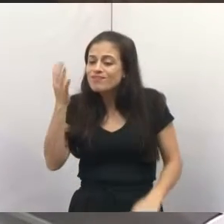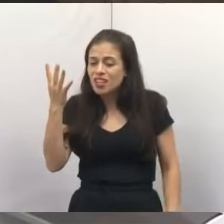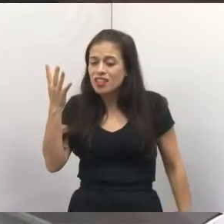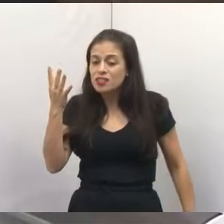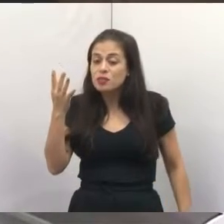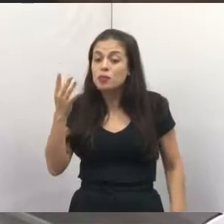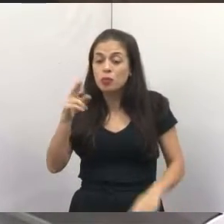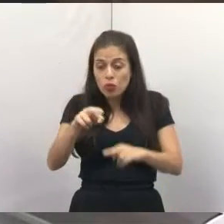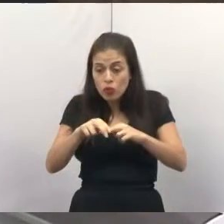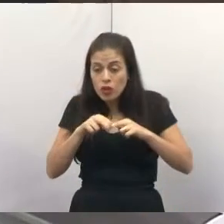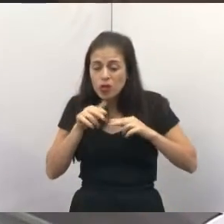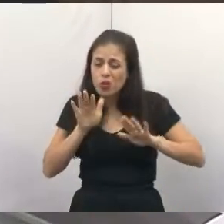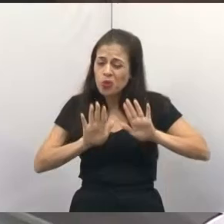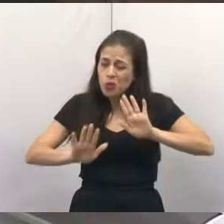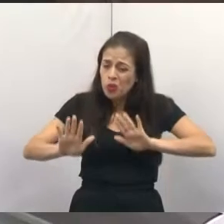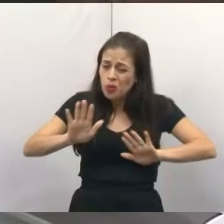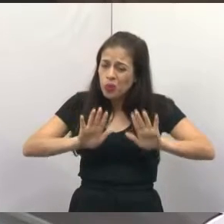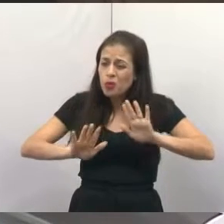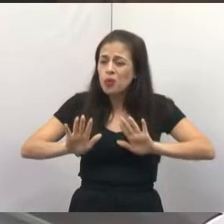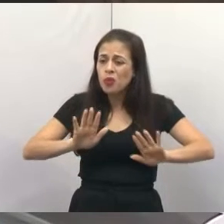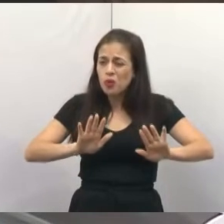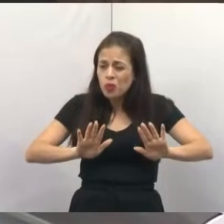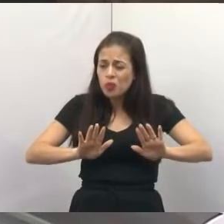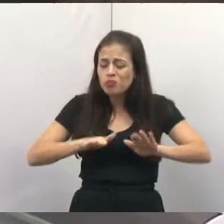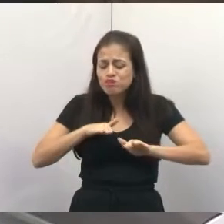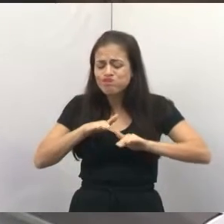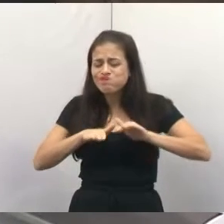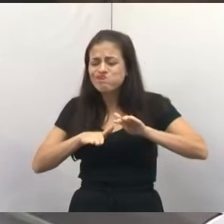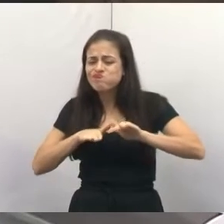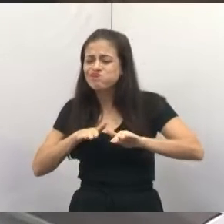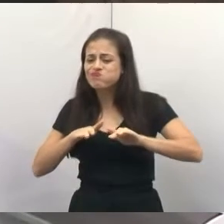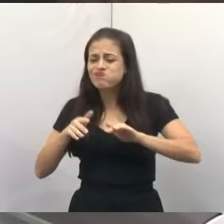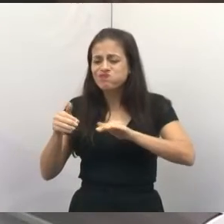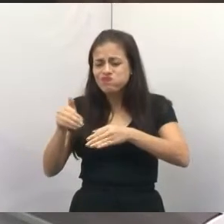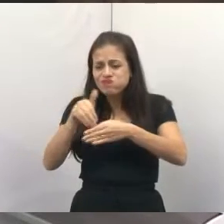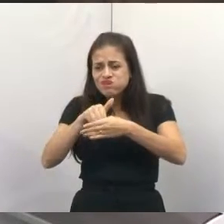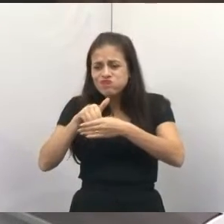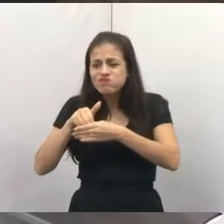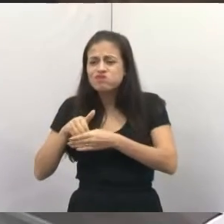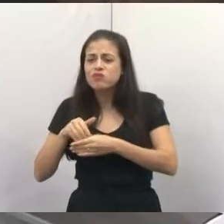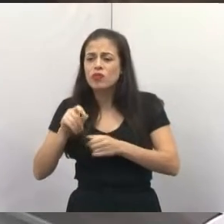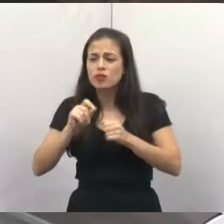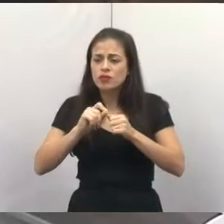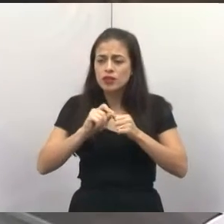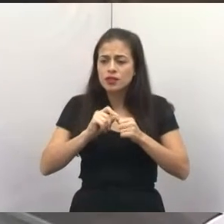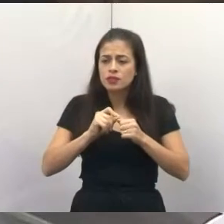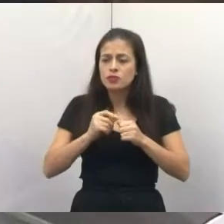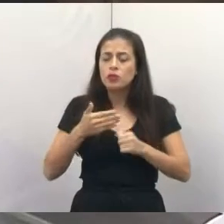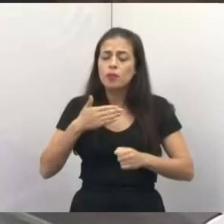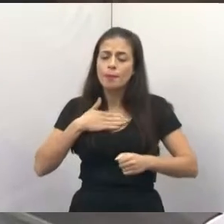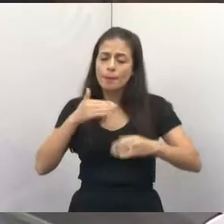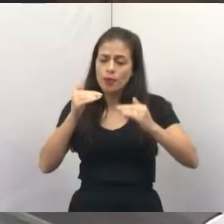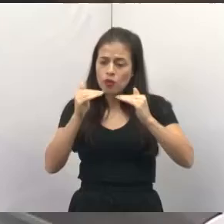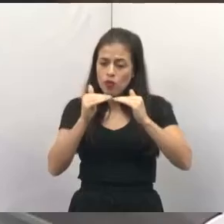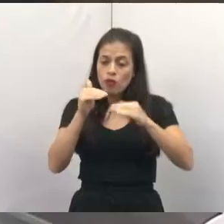muito cuidado com certos passos que a gente dá, certos votos que a gente faz. Então, meu voto será